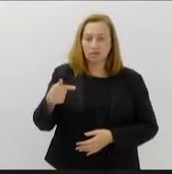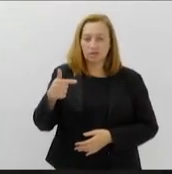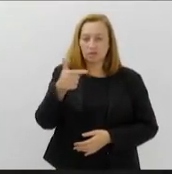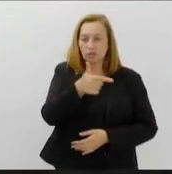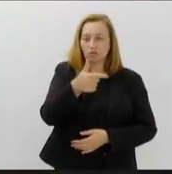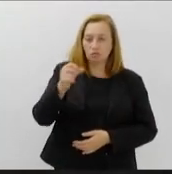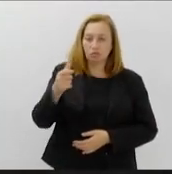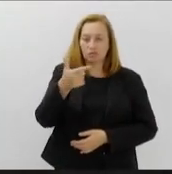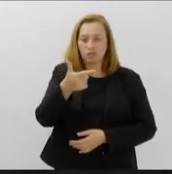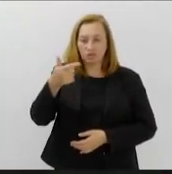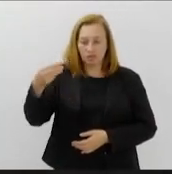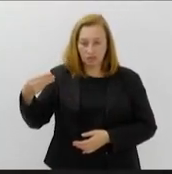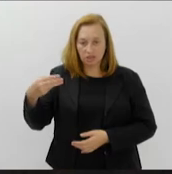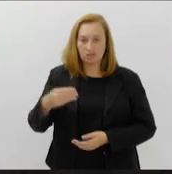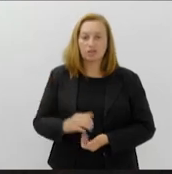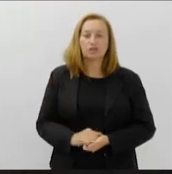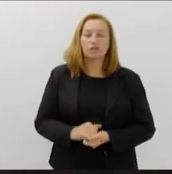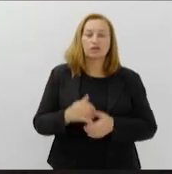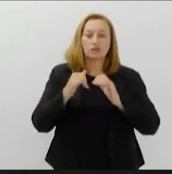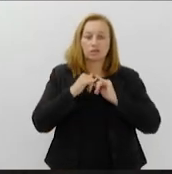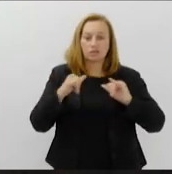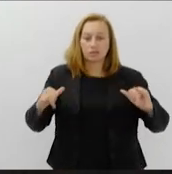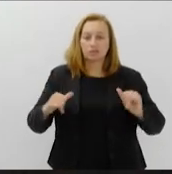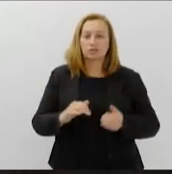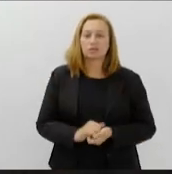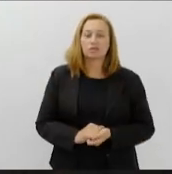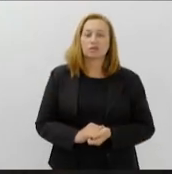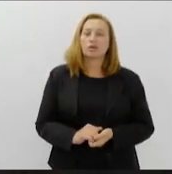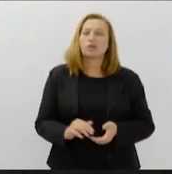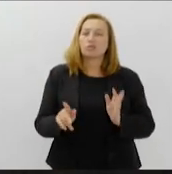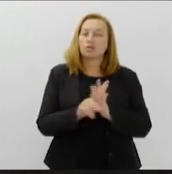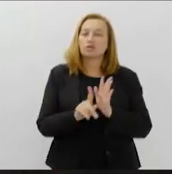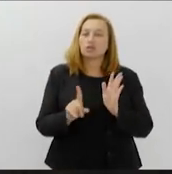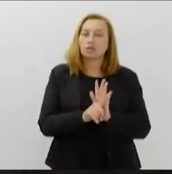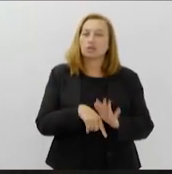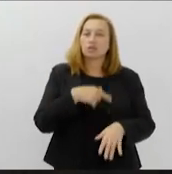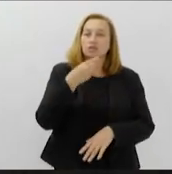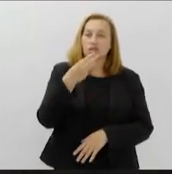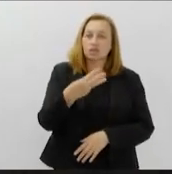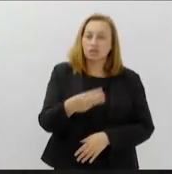de 2023. Anuncio. Projeto de lei número